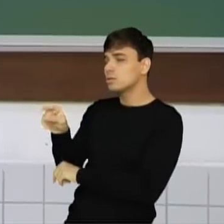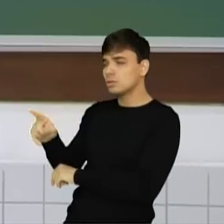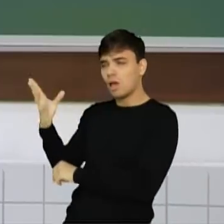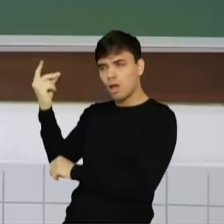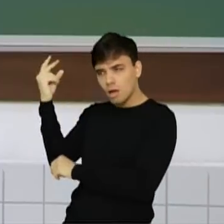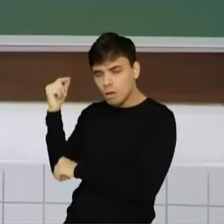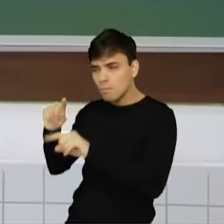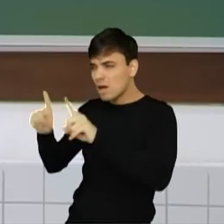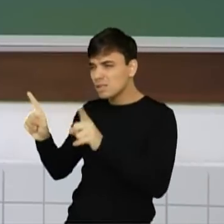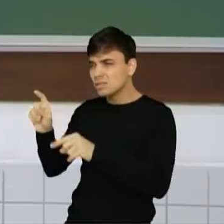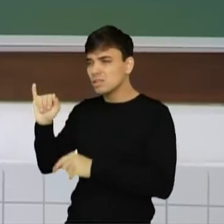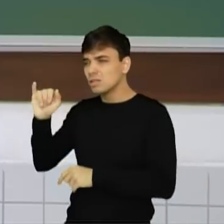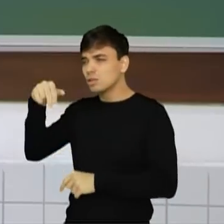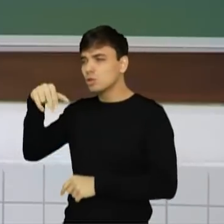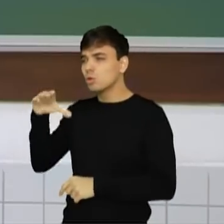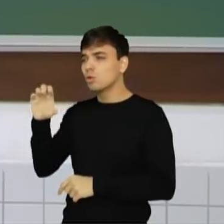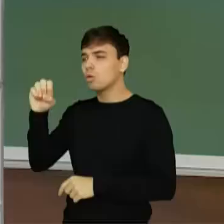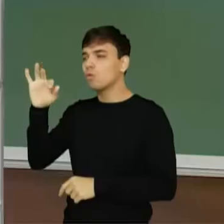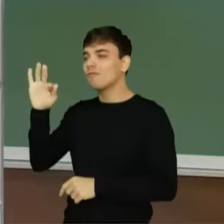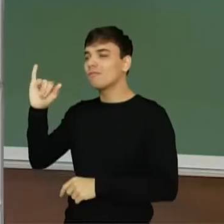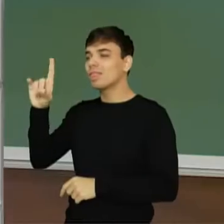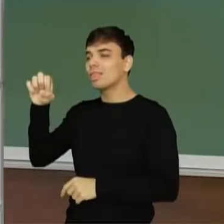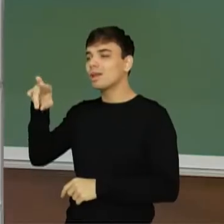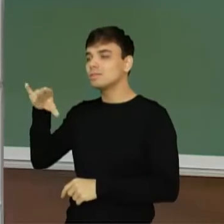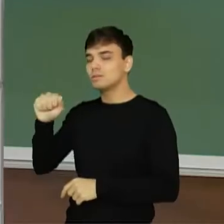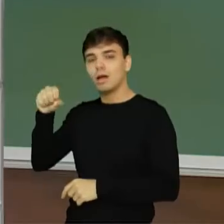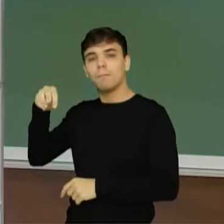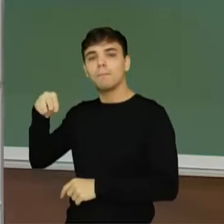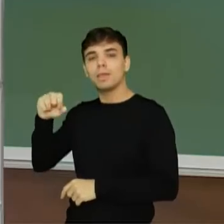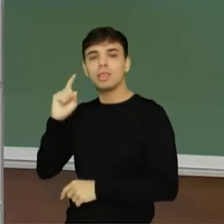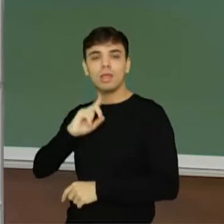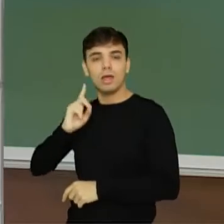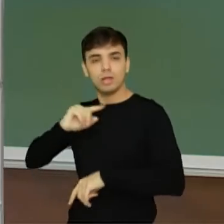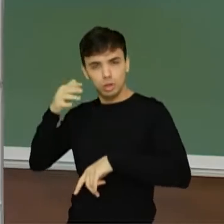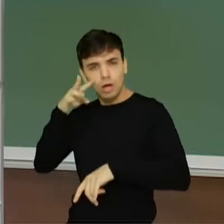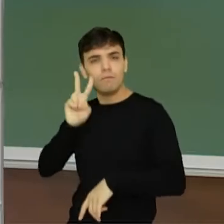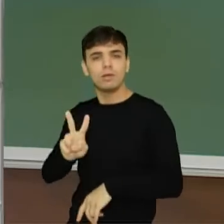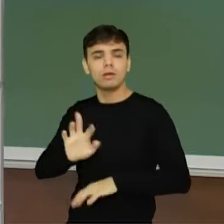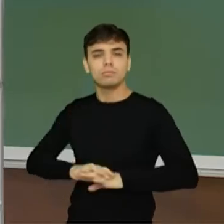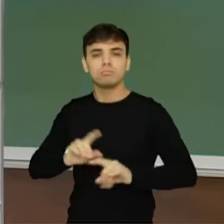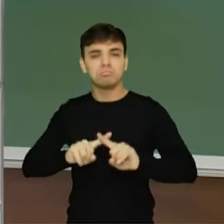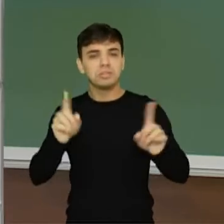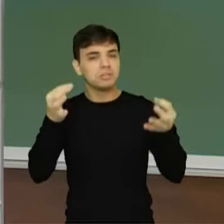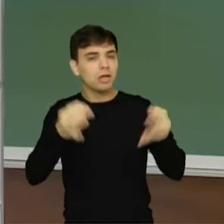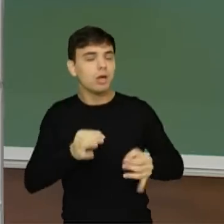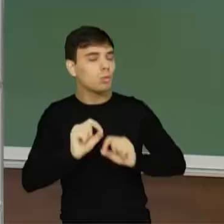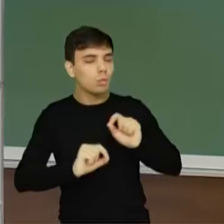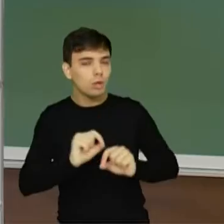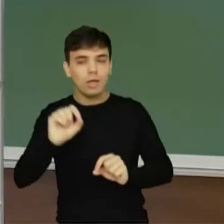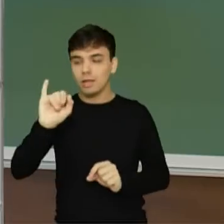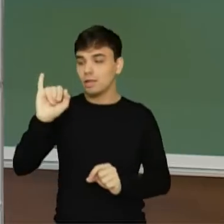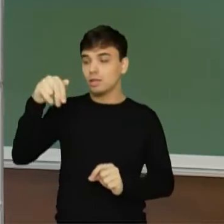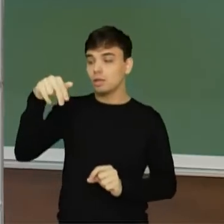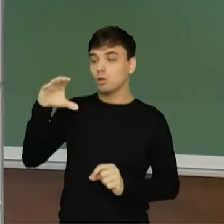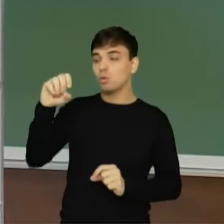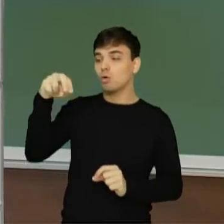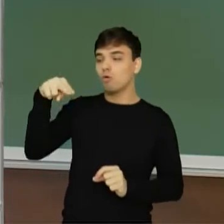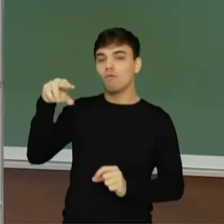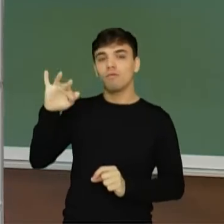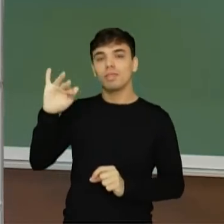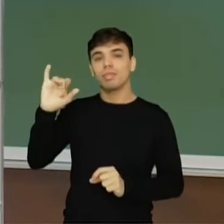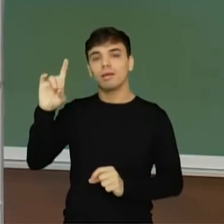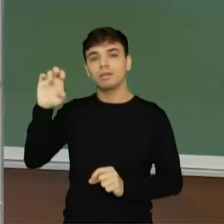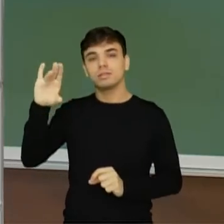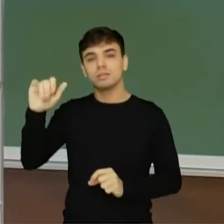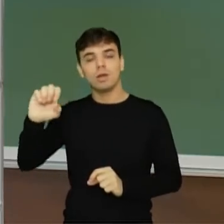Inconfidência Mineira. Isso aí é um termo, é uma coisa da língua portuguesa. O que é o certo? Conjuração ou inconfidência? Se você for